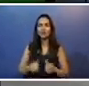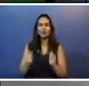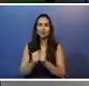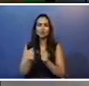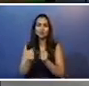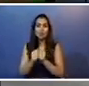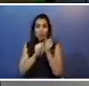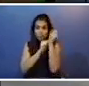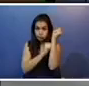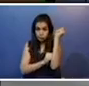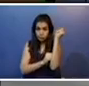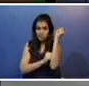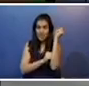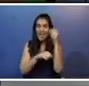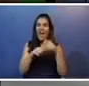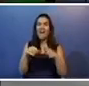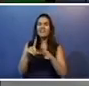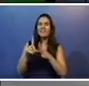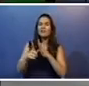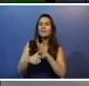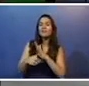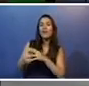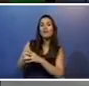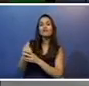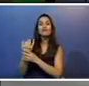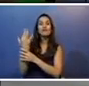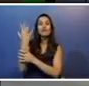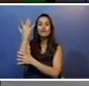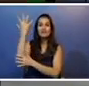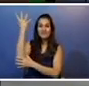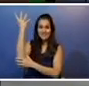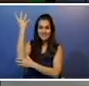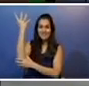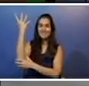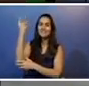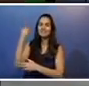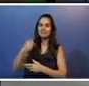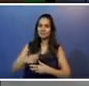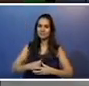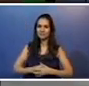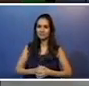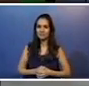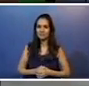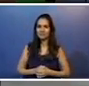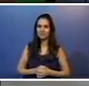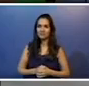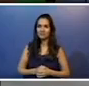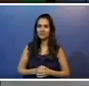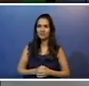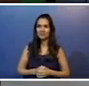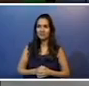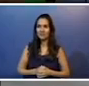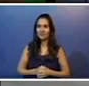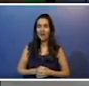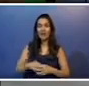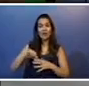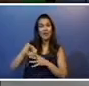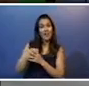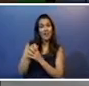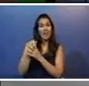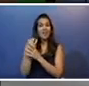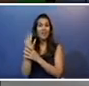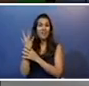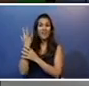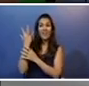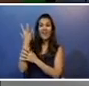da ave. E aí essa sementinha, ela vai germinar, ela vai brotar, ela vai crescer